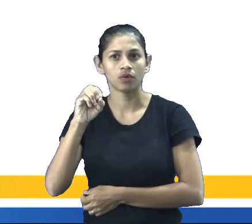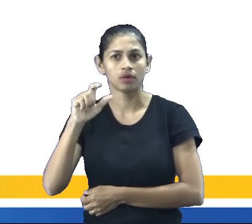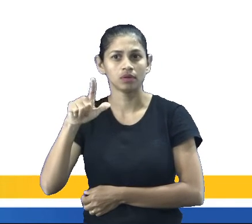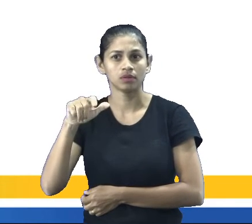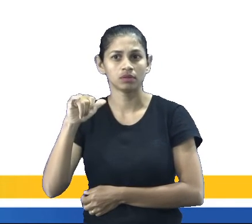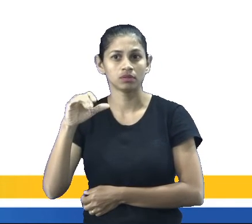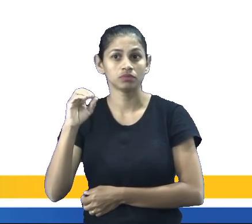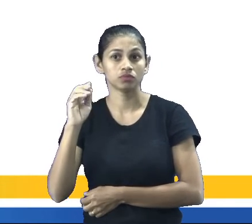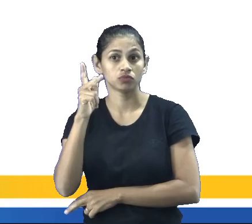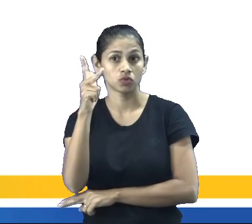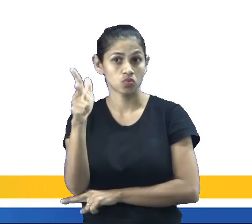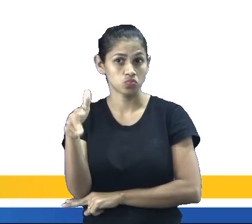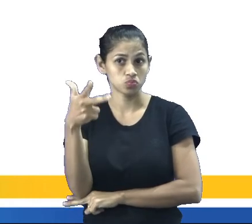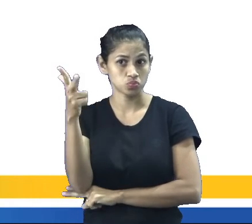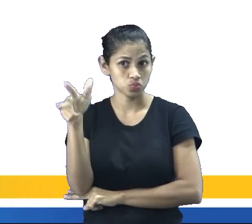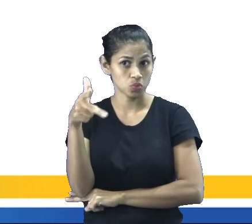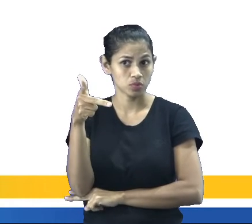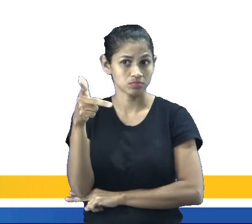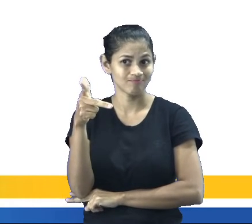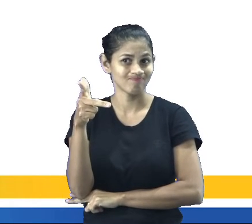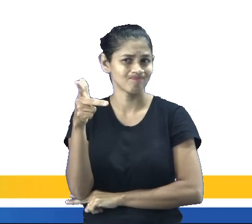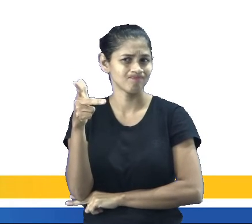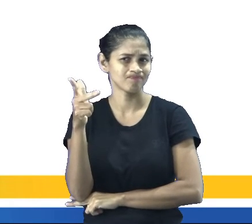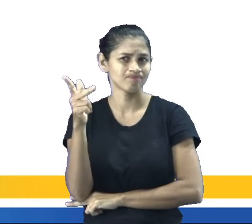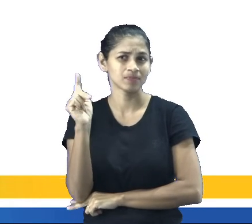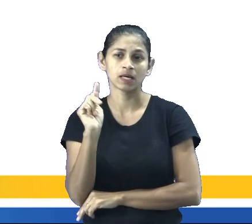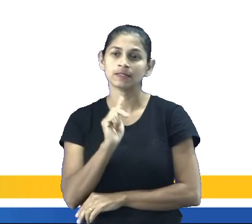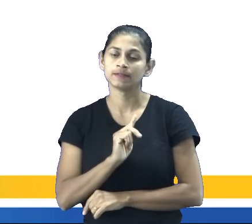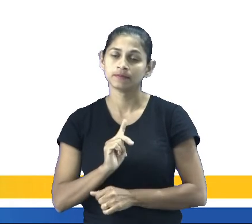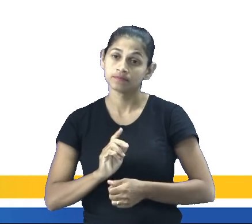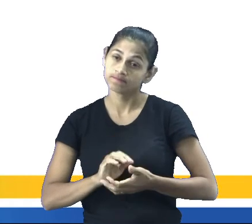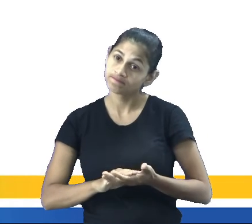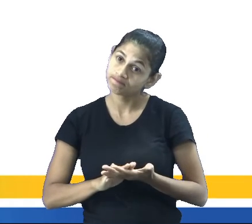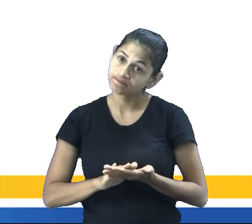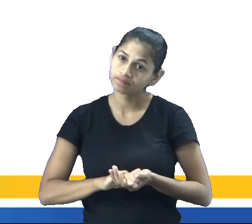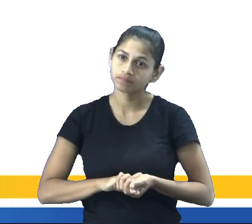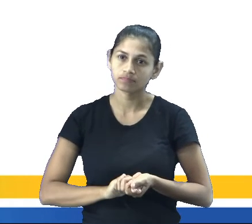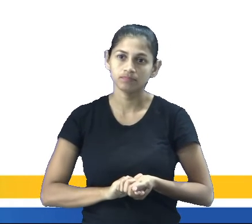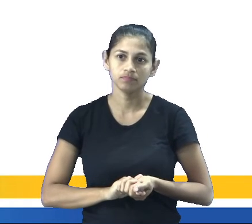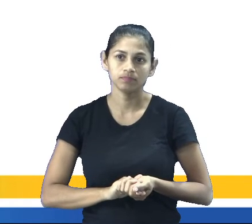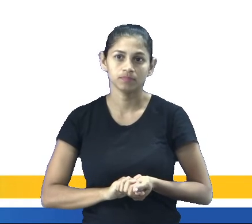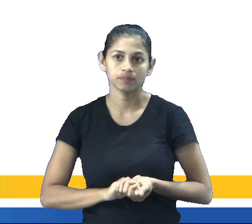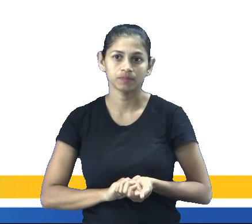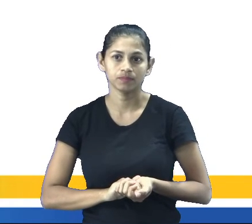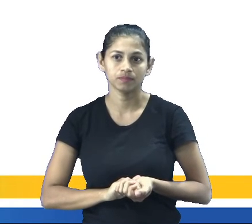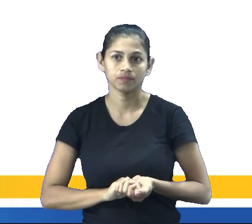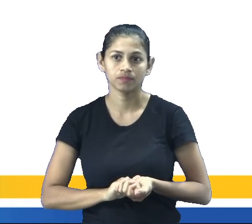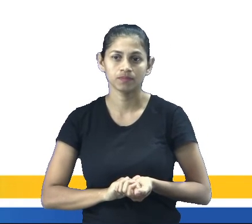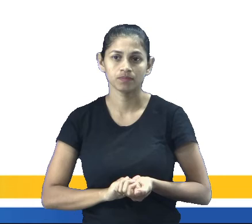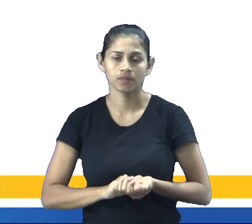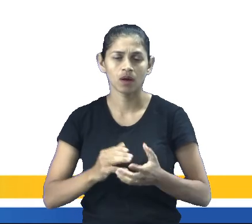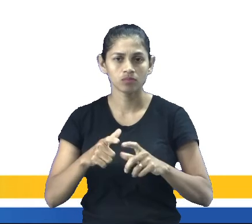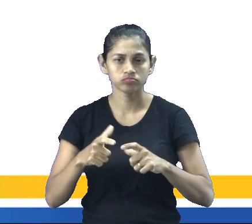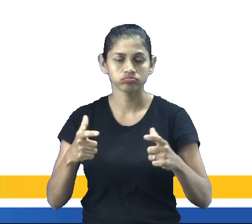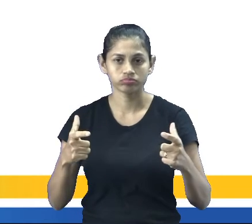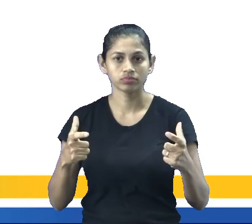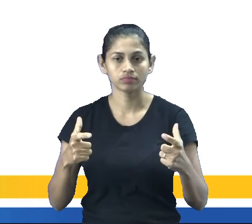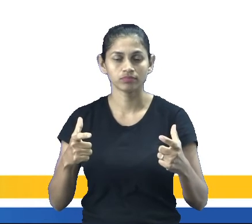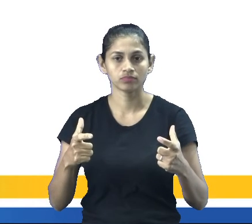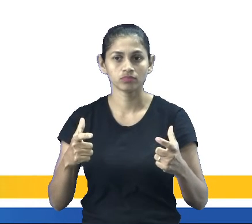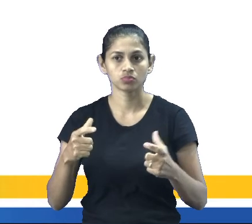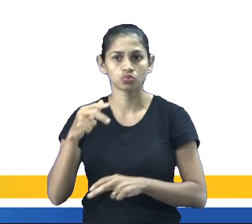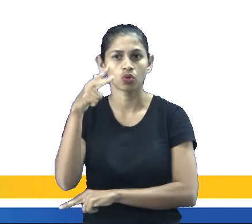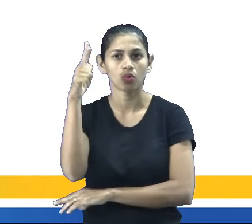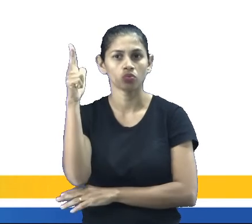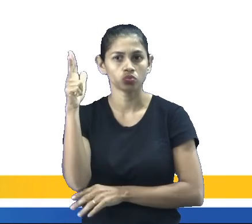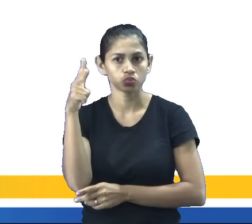da região sudeste. Né? Isso está meio equivocado também, gente, até porque a maioria das usinas eólicas,